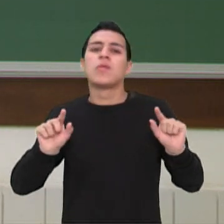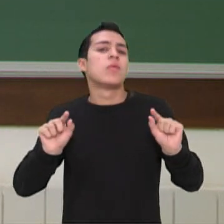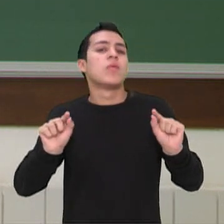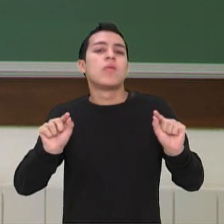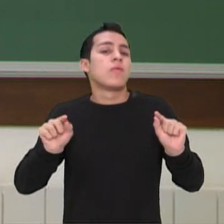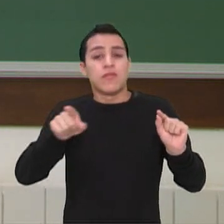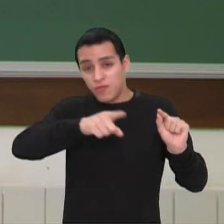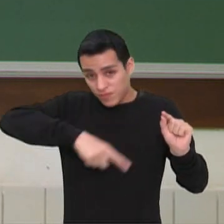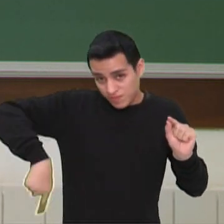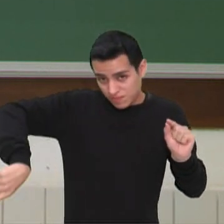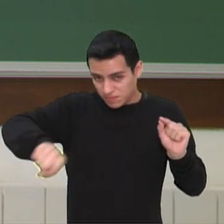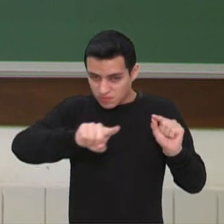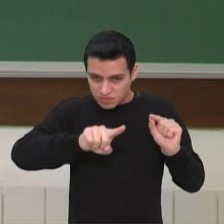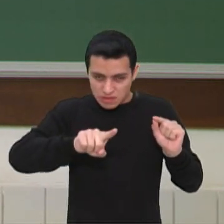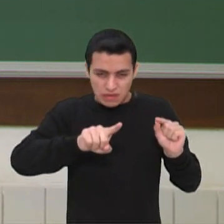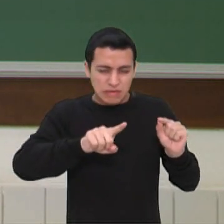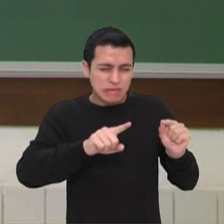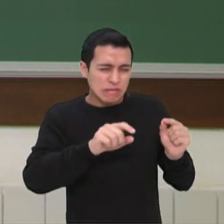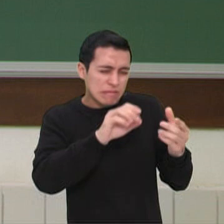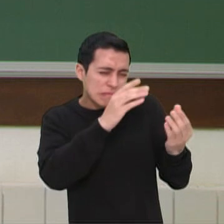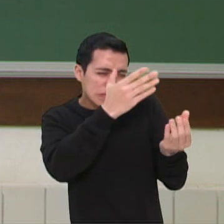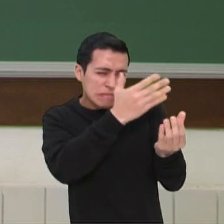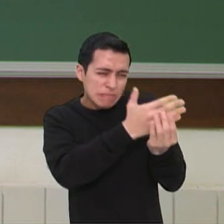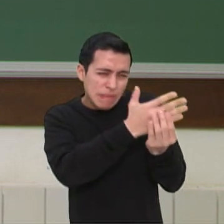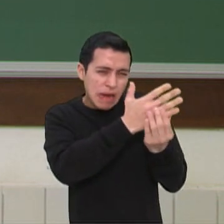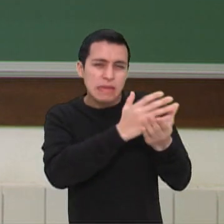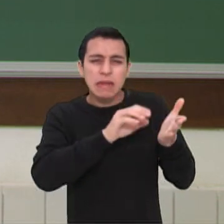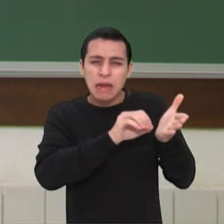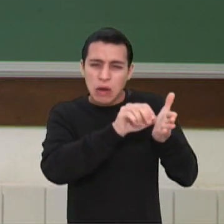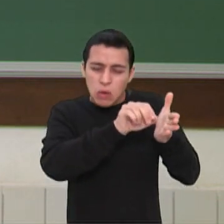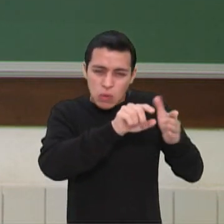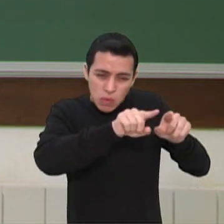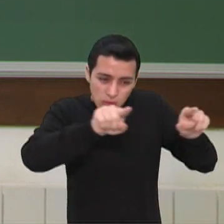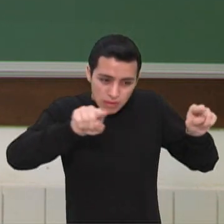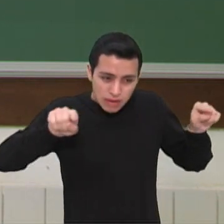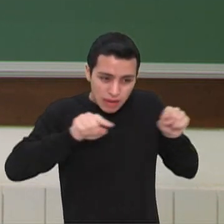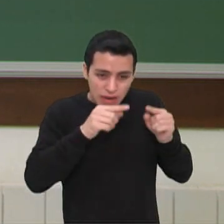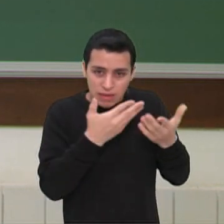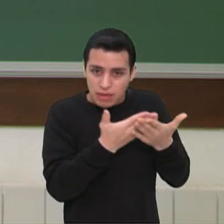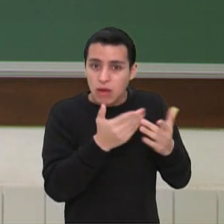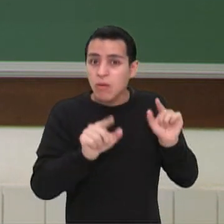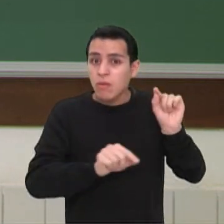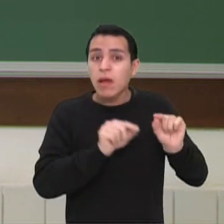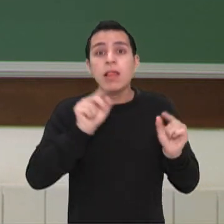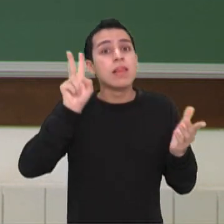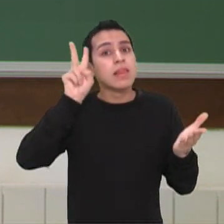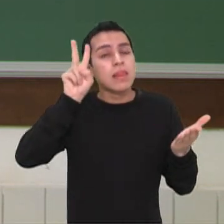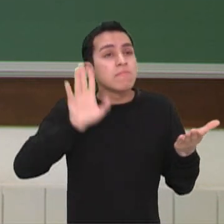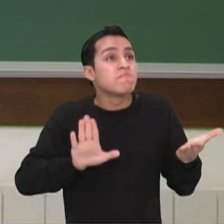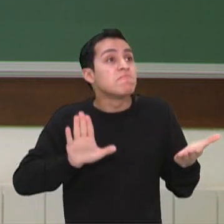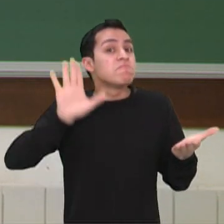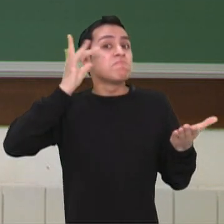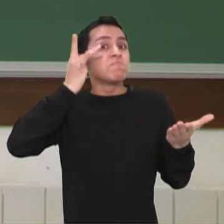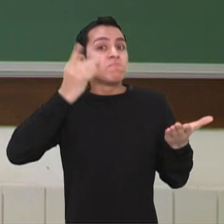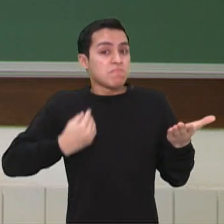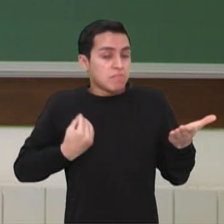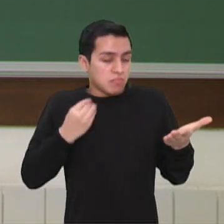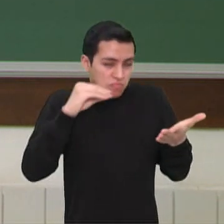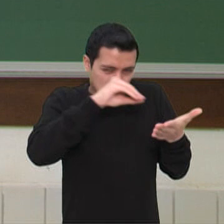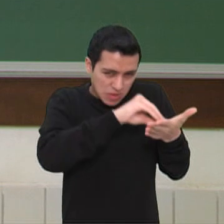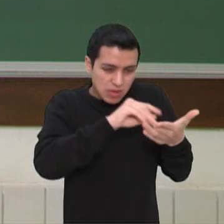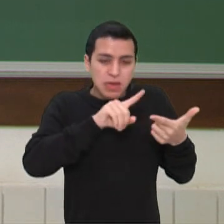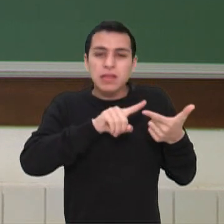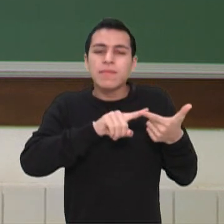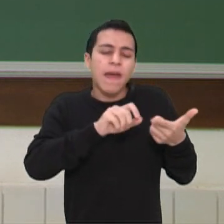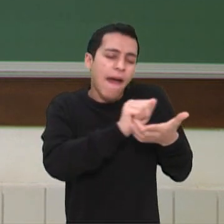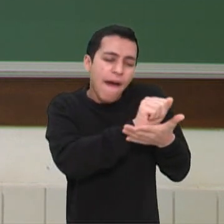quando vocês forem fazer as atividades do Classroom, lembrem de marcar a chamada, lembrem de fazer as presenças de vocês.